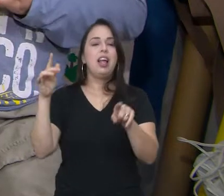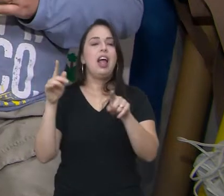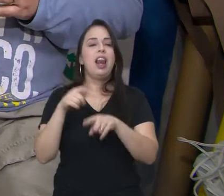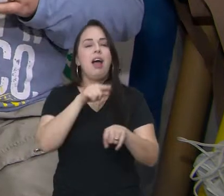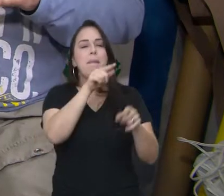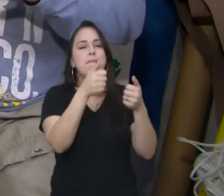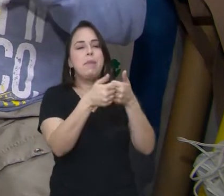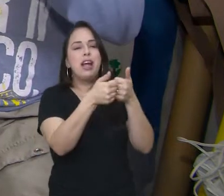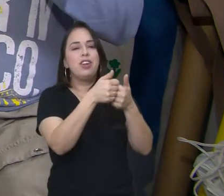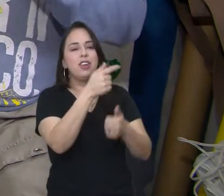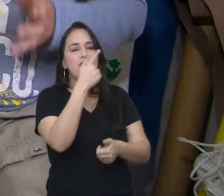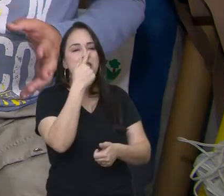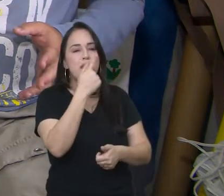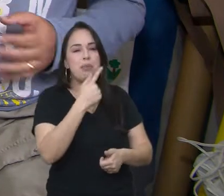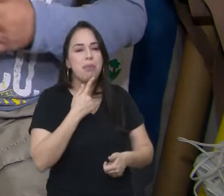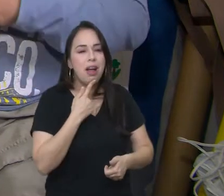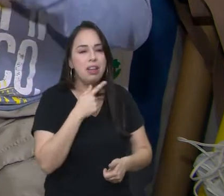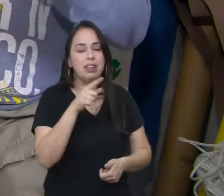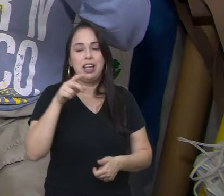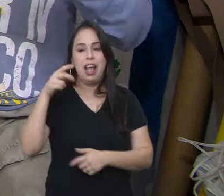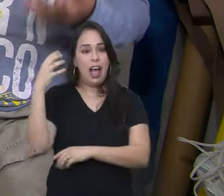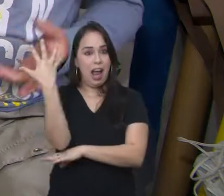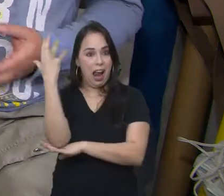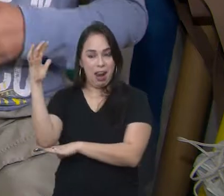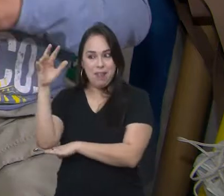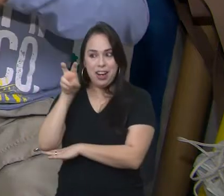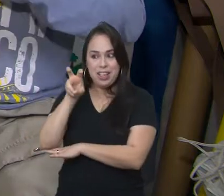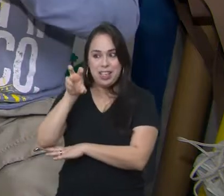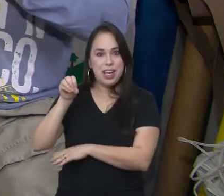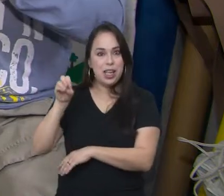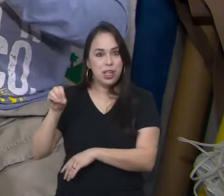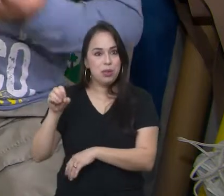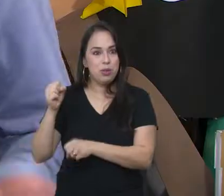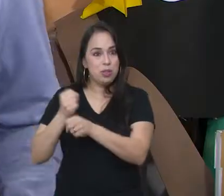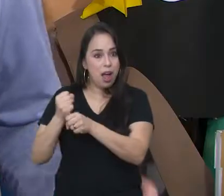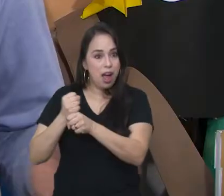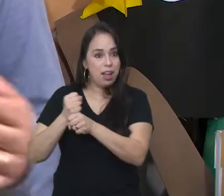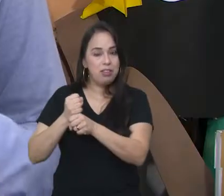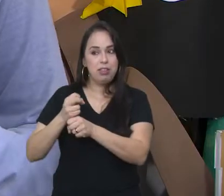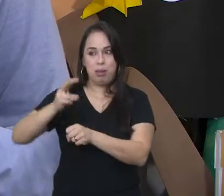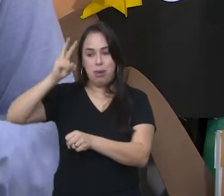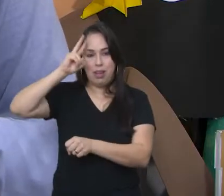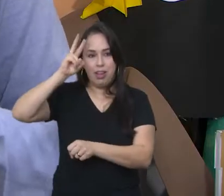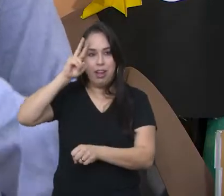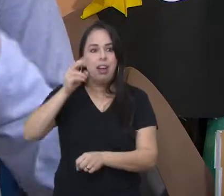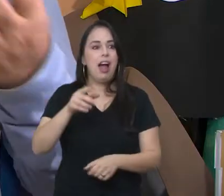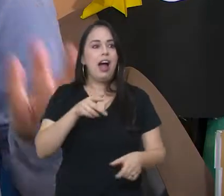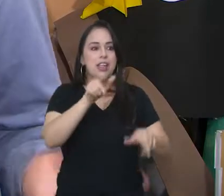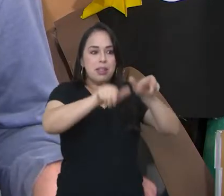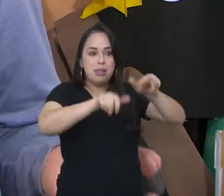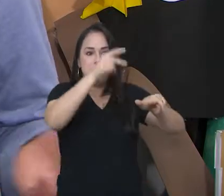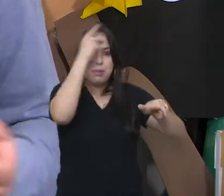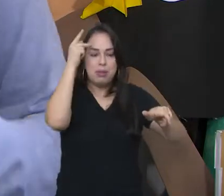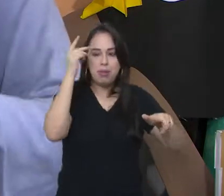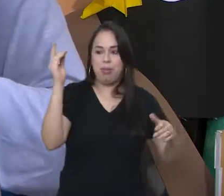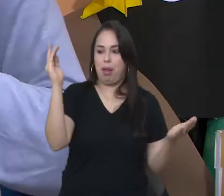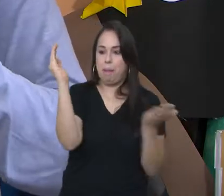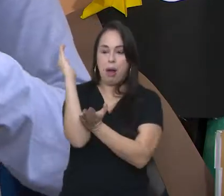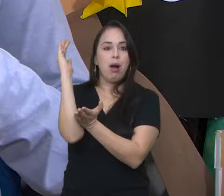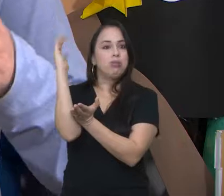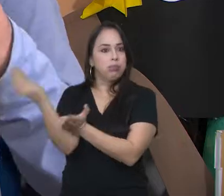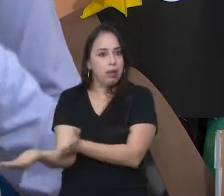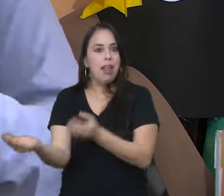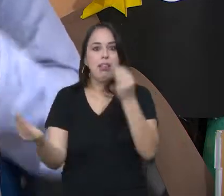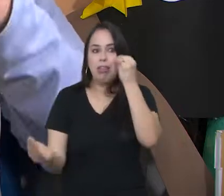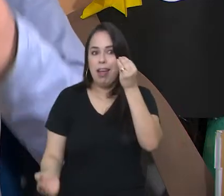Melo, que é uma árvore que tem 500 anos, tem muita história, já tentaram derrubar ela, já fizeram teste de nuclear, assim,